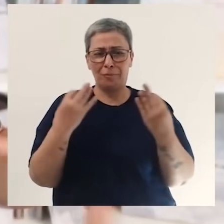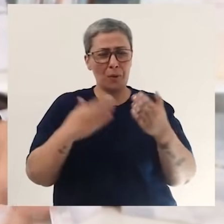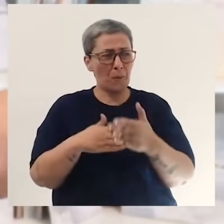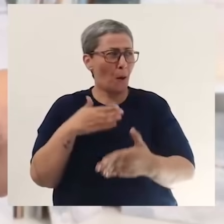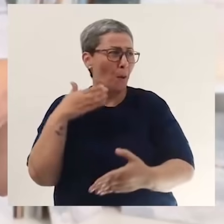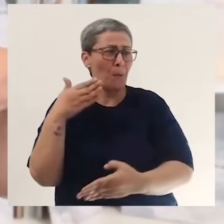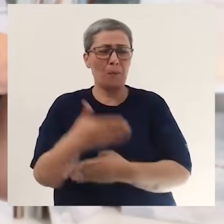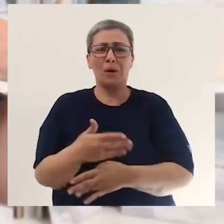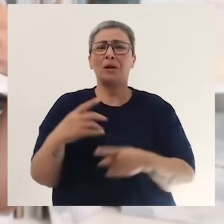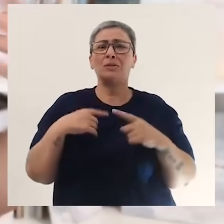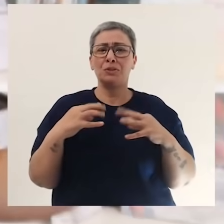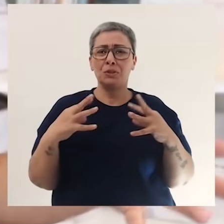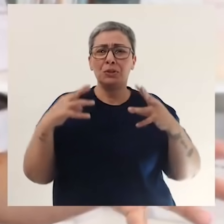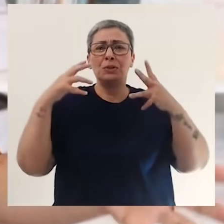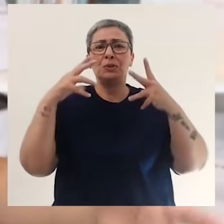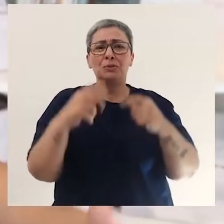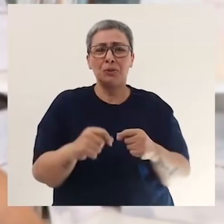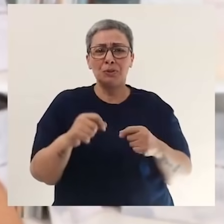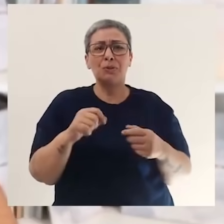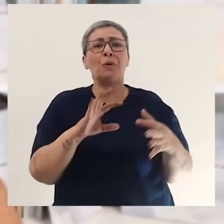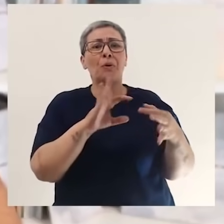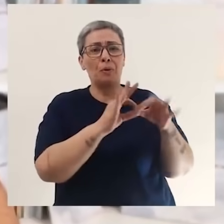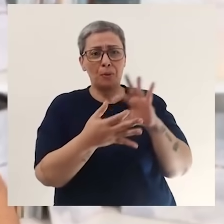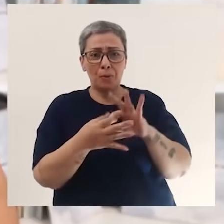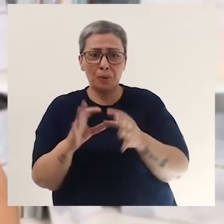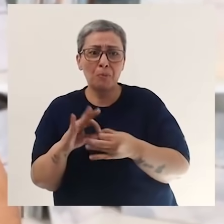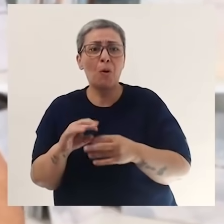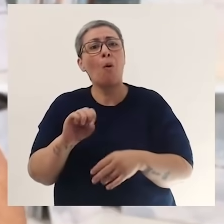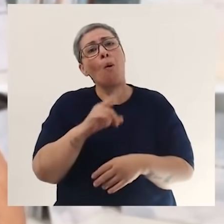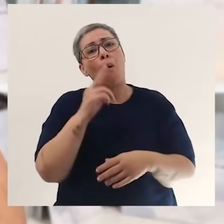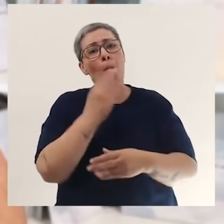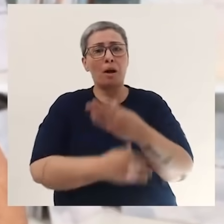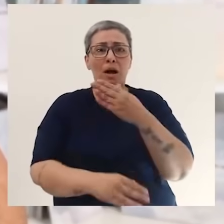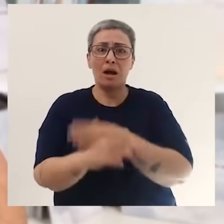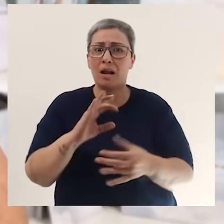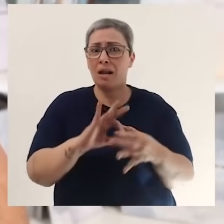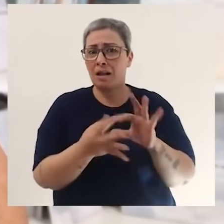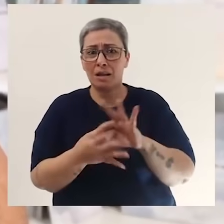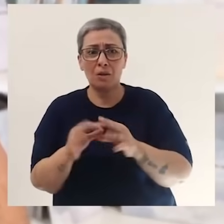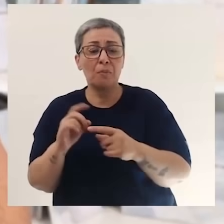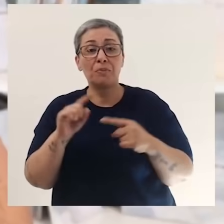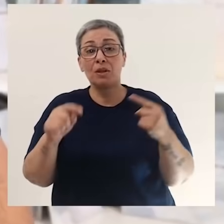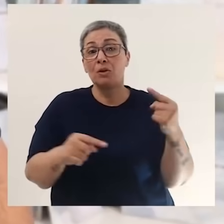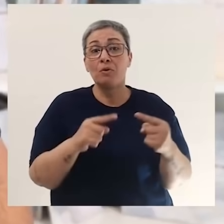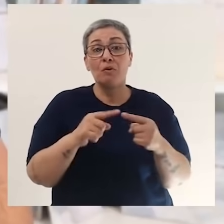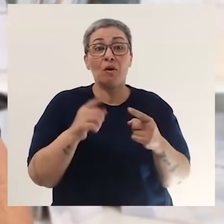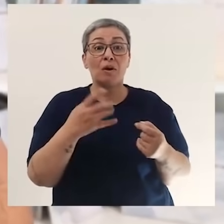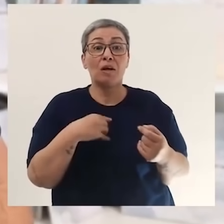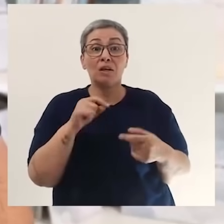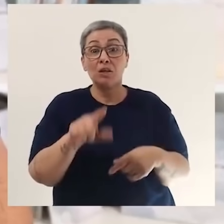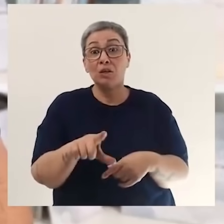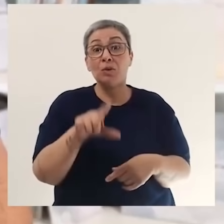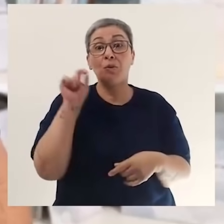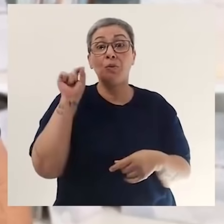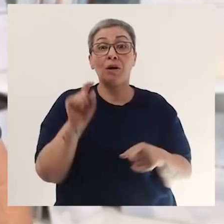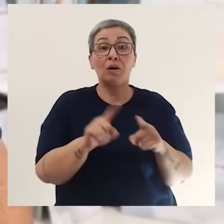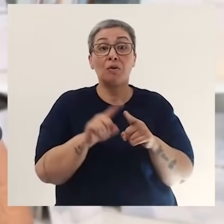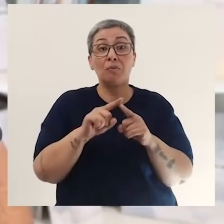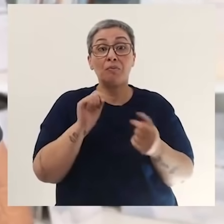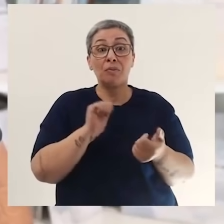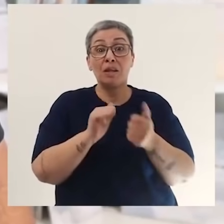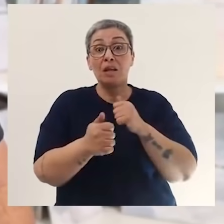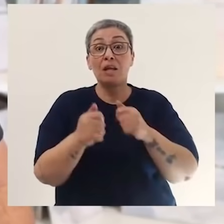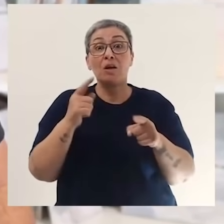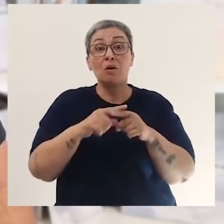superação tanto dos atletas olímpicos como paralímpicos. O objetivo aqui é o quê? Você escolher um atleta